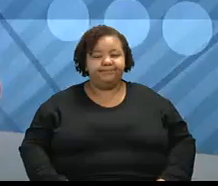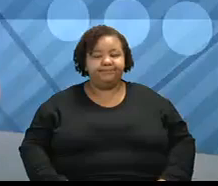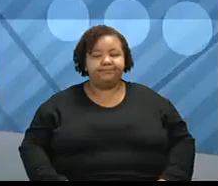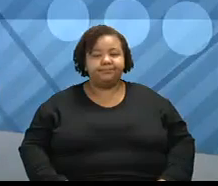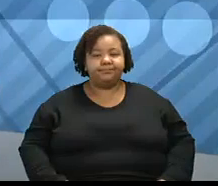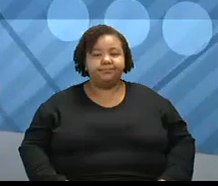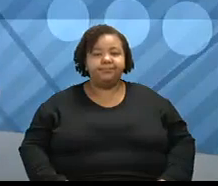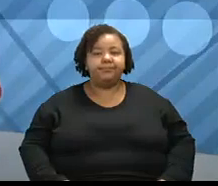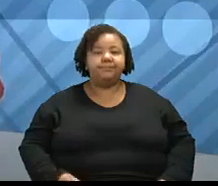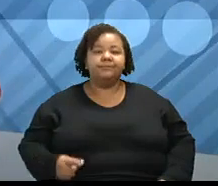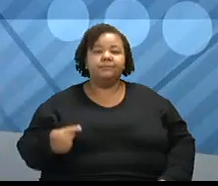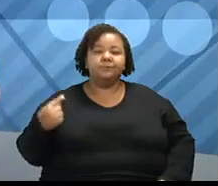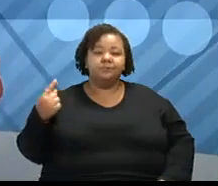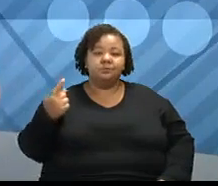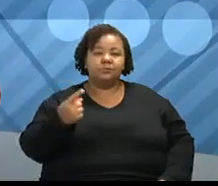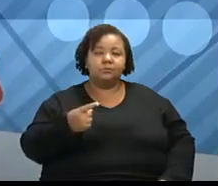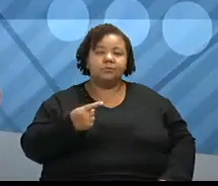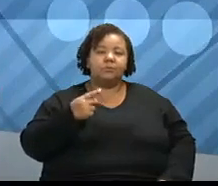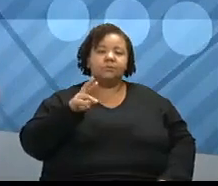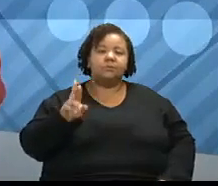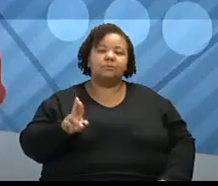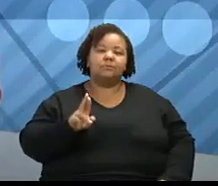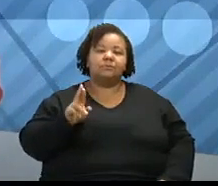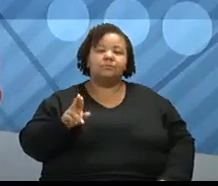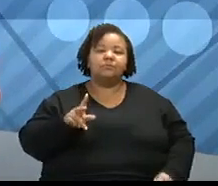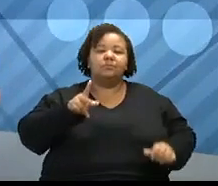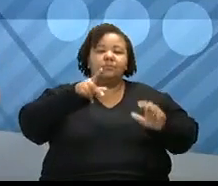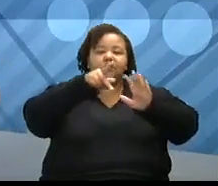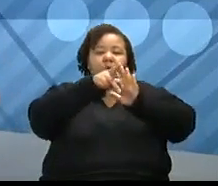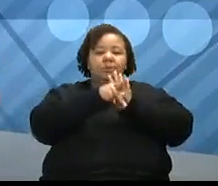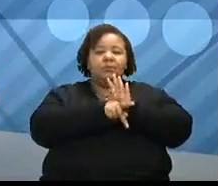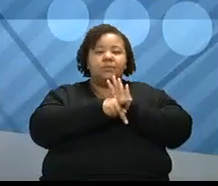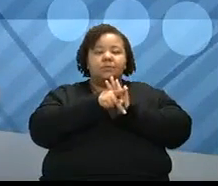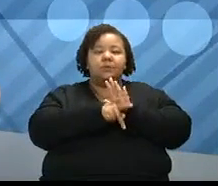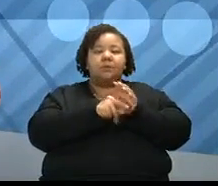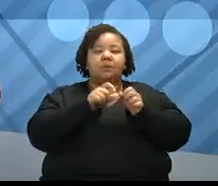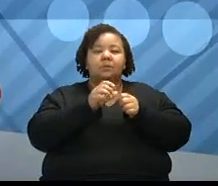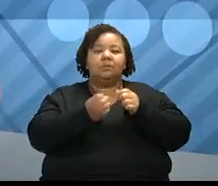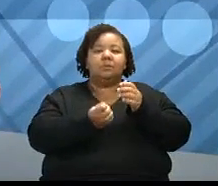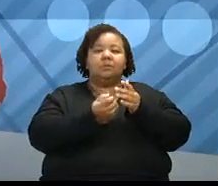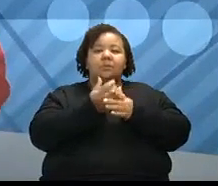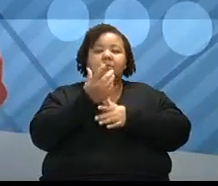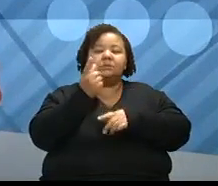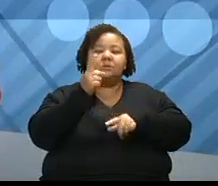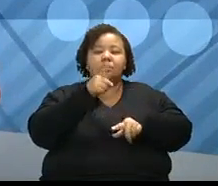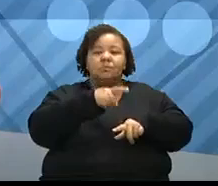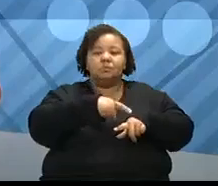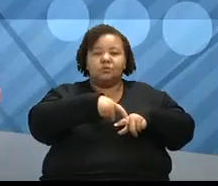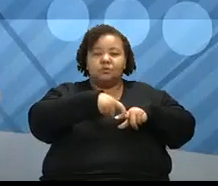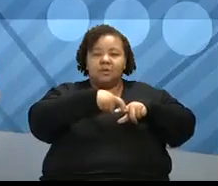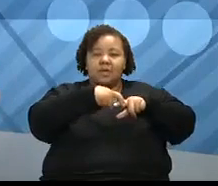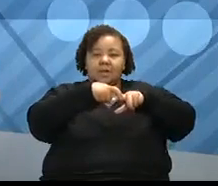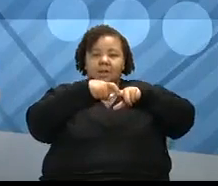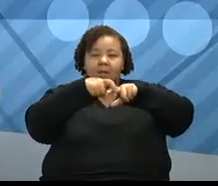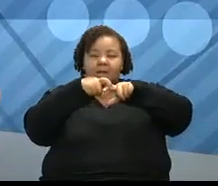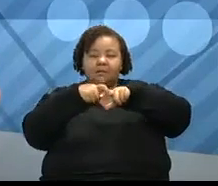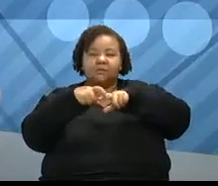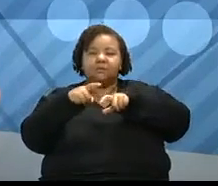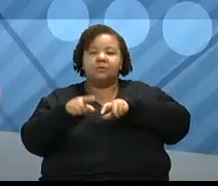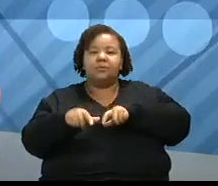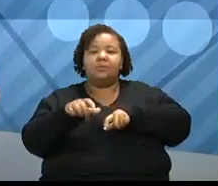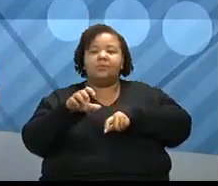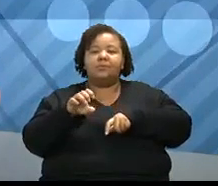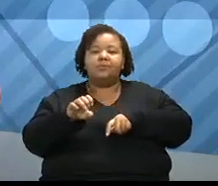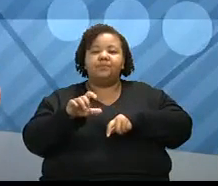Então, nós estamos trabalhando com um projeto envolvendo a produção de um guindaste com eletroímã. Então, esse guindaste vai